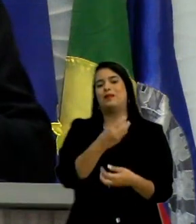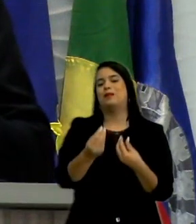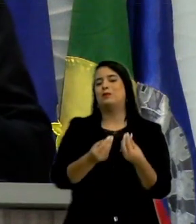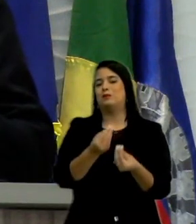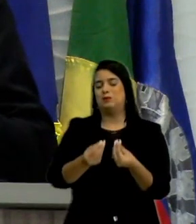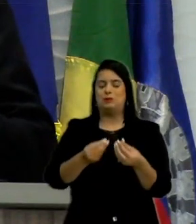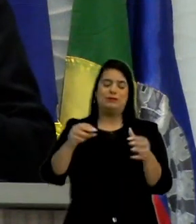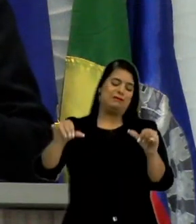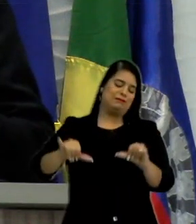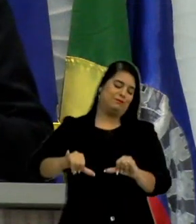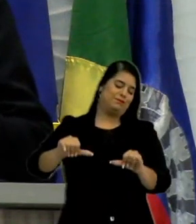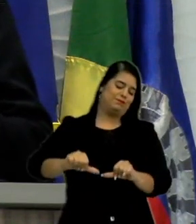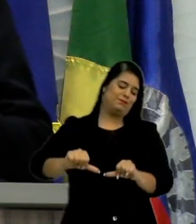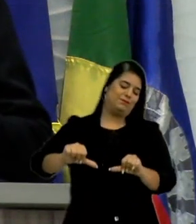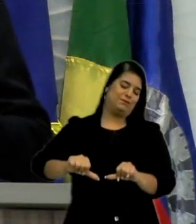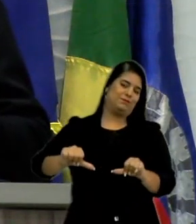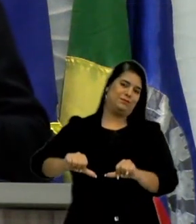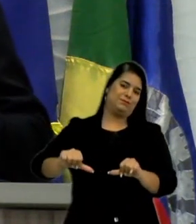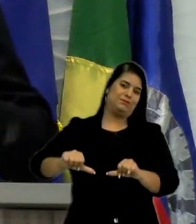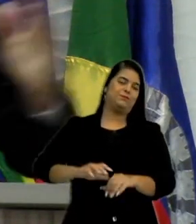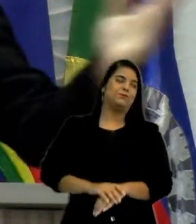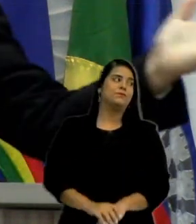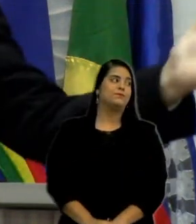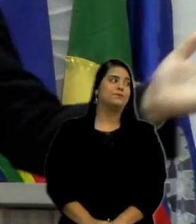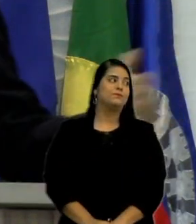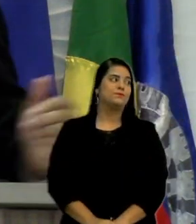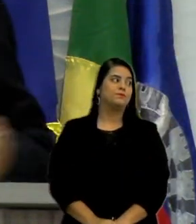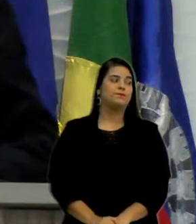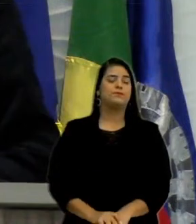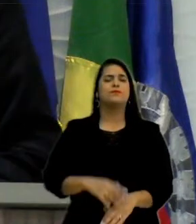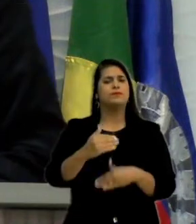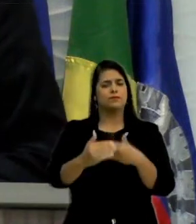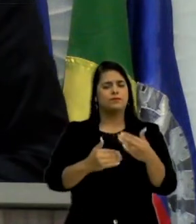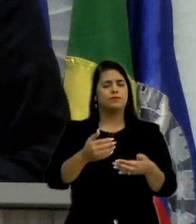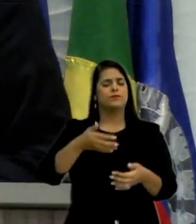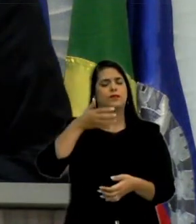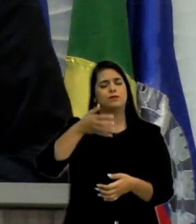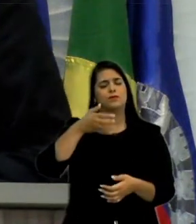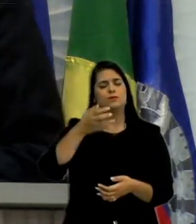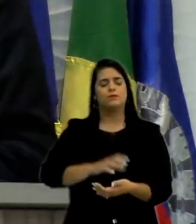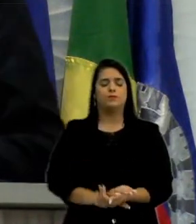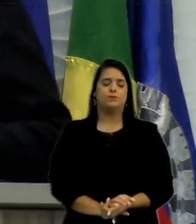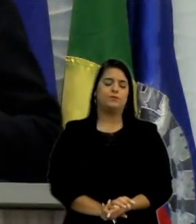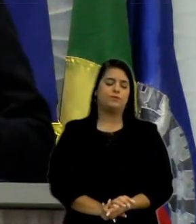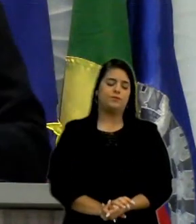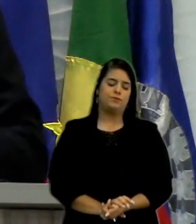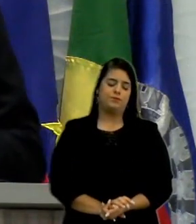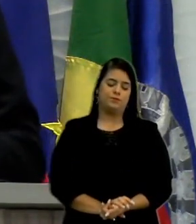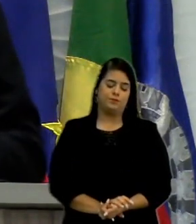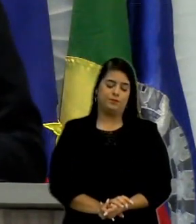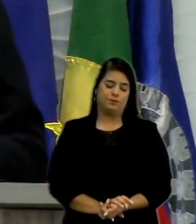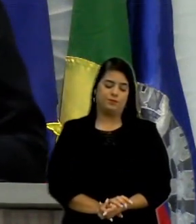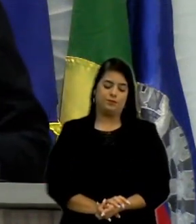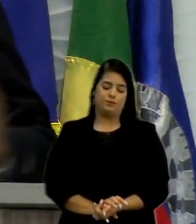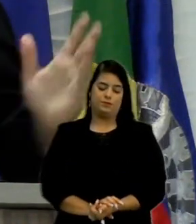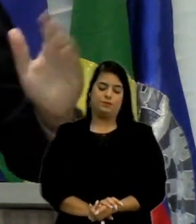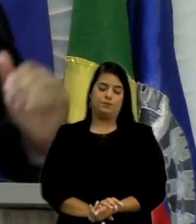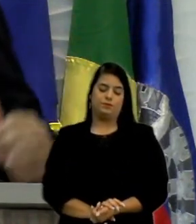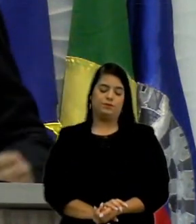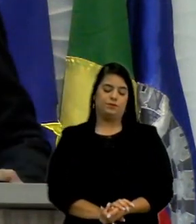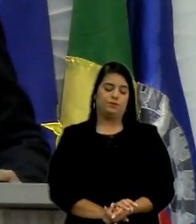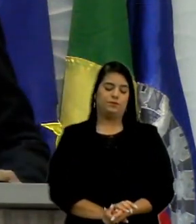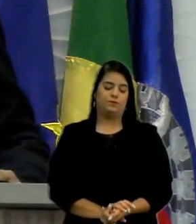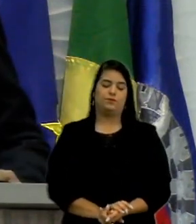Prevuna. Daqui a pouco. E continuando, falando aqui mais um